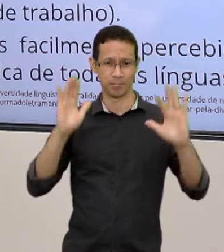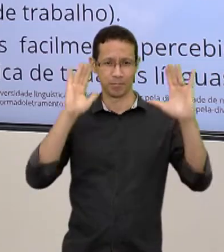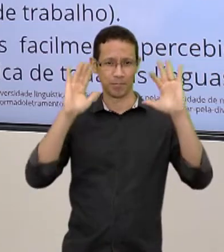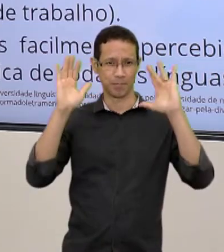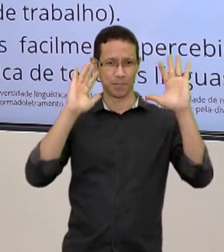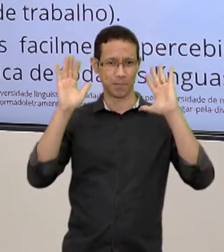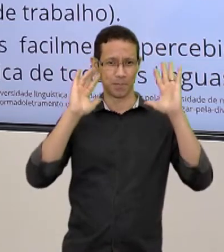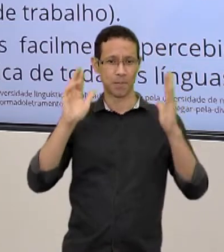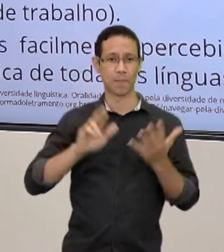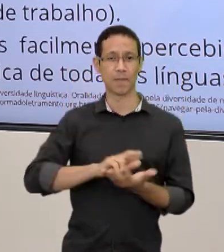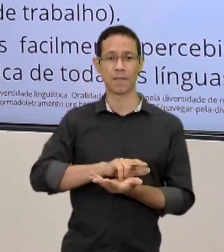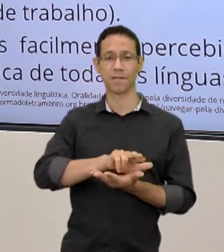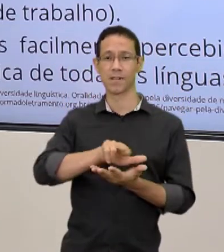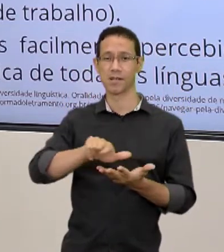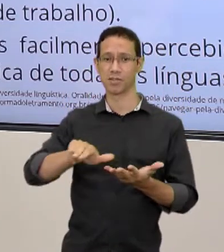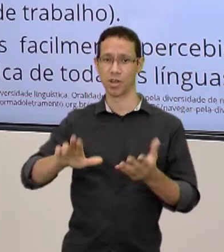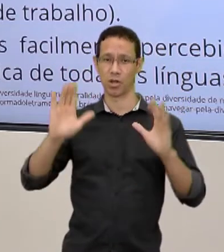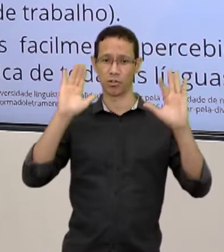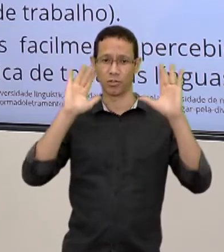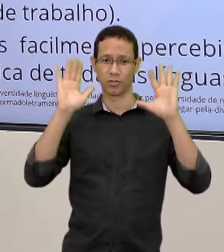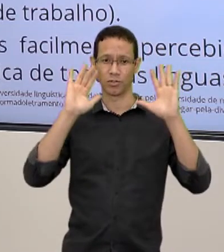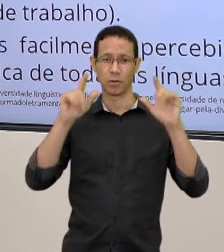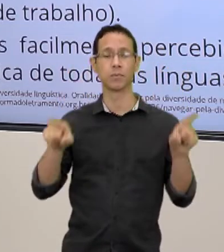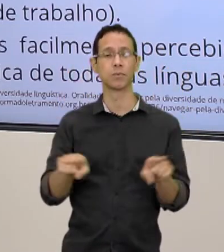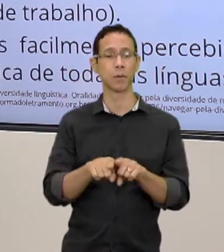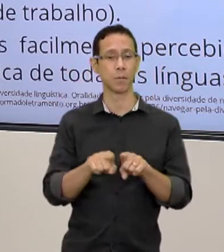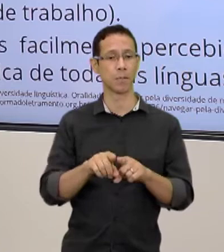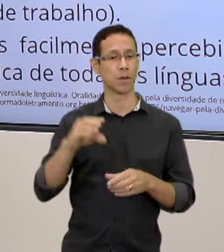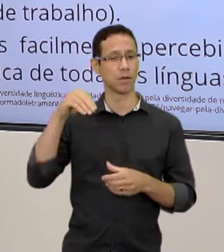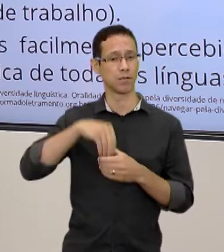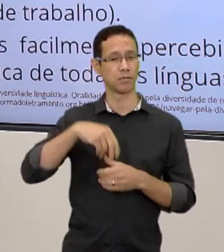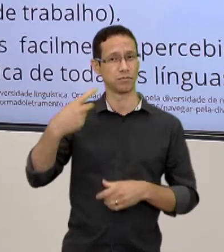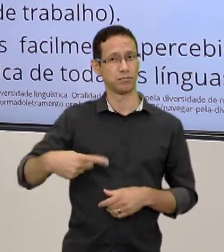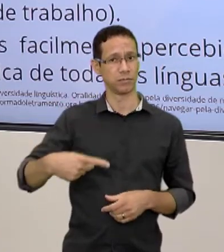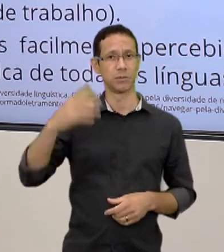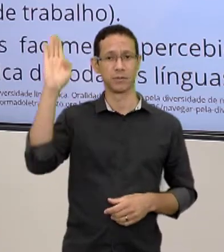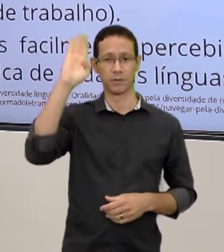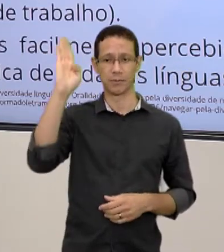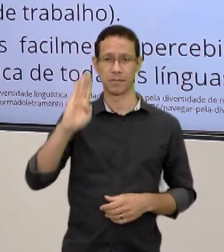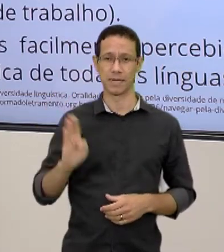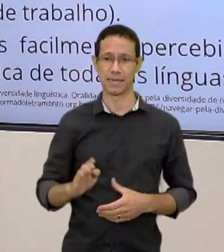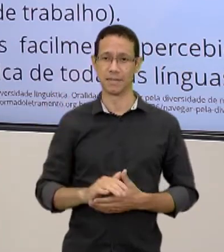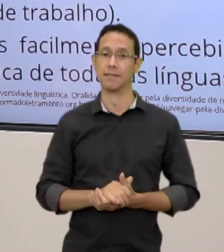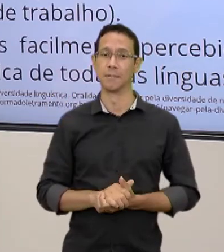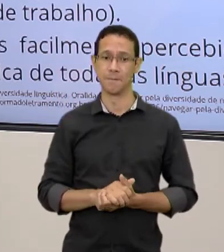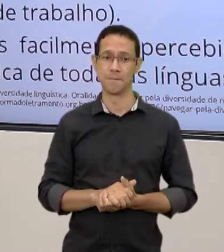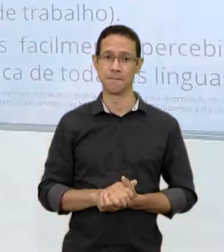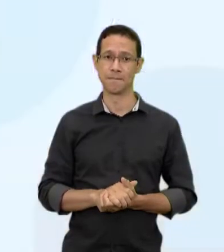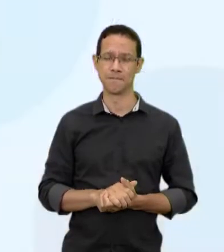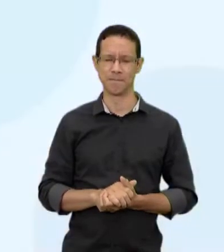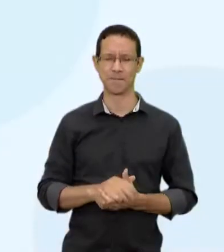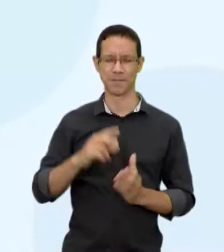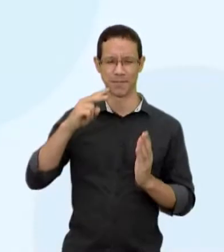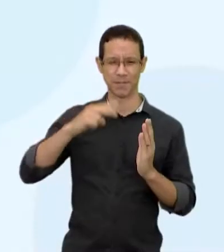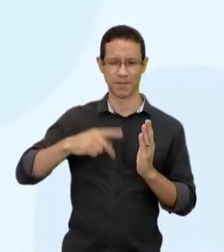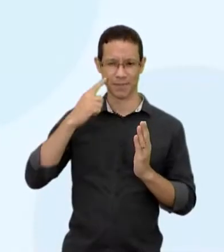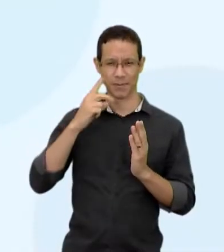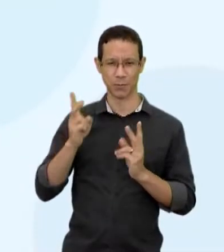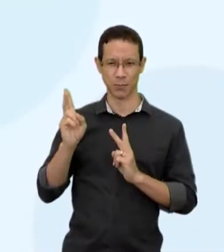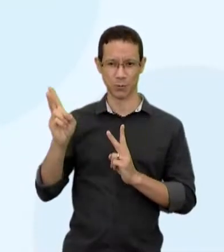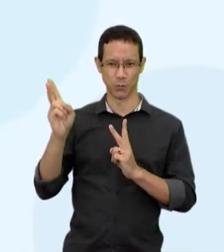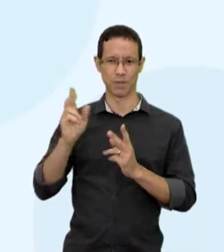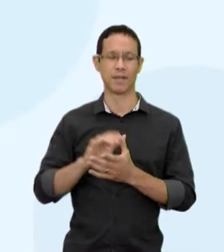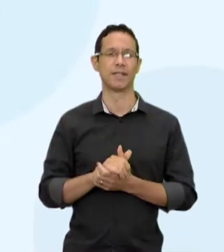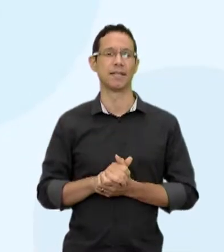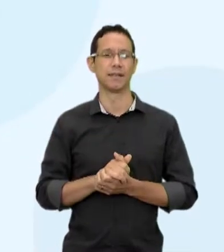na diversidade e até mesmo aqui dentro do nosso país, tá bom? Então, voltando aí a leitura para vocês, vamos